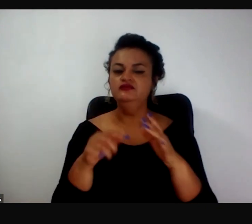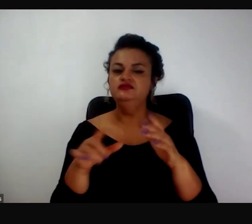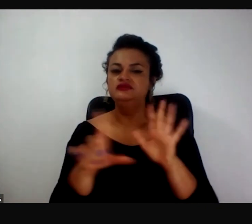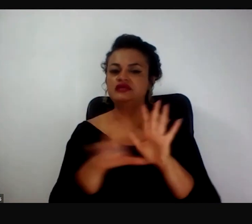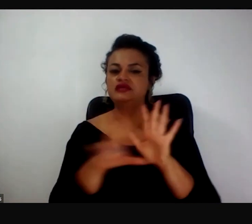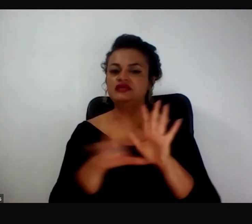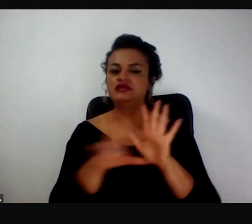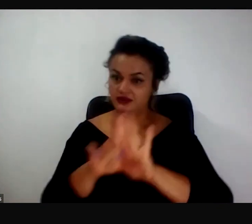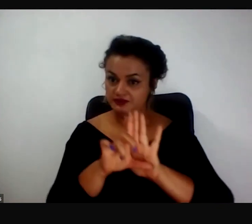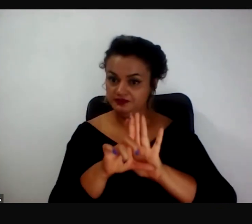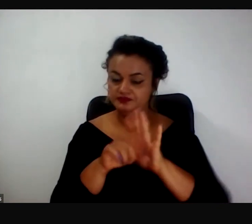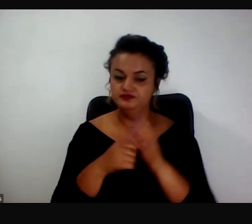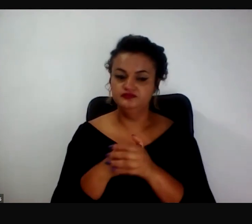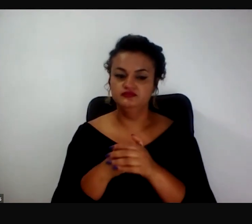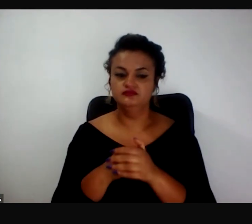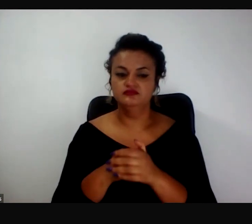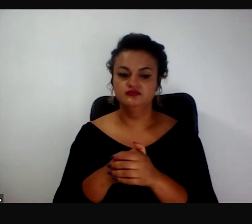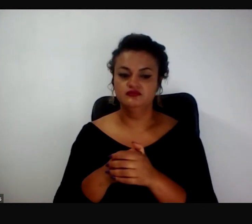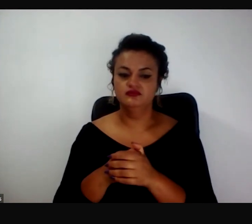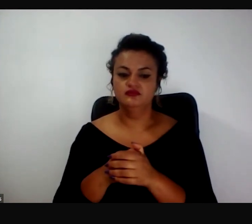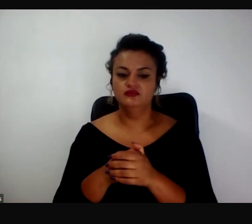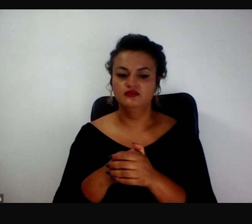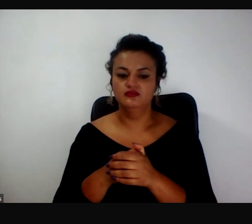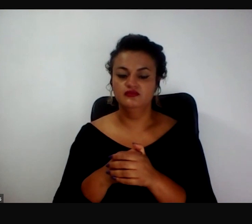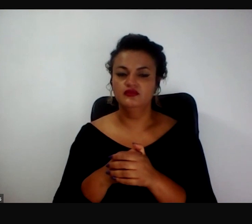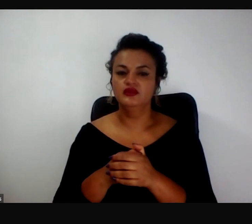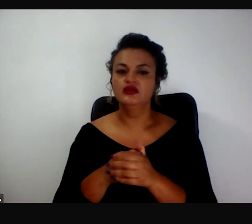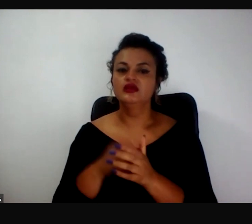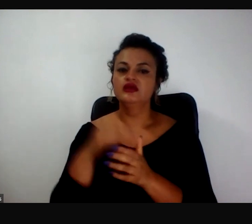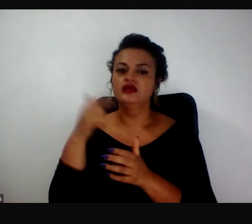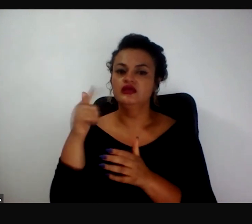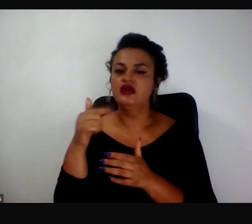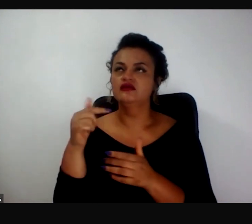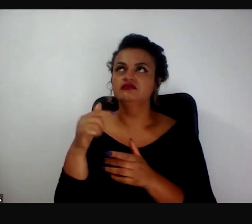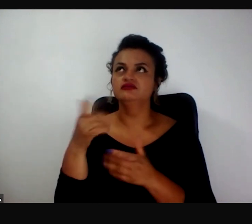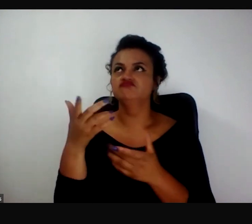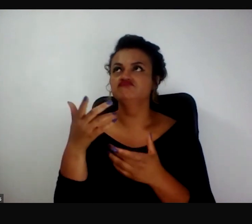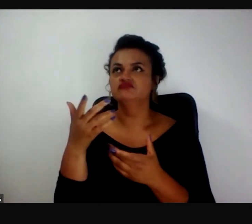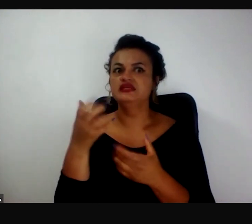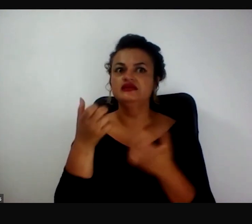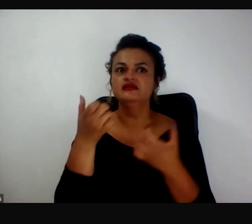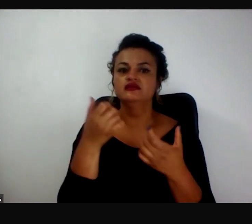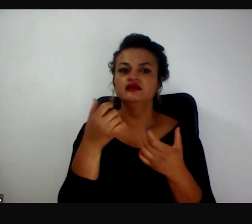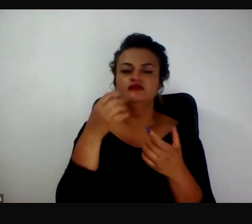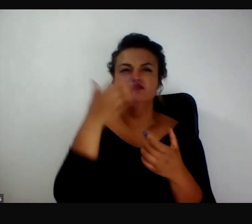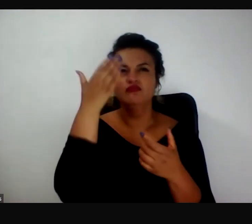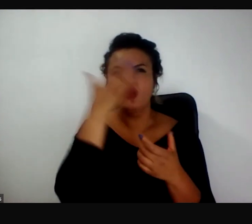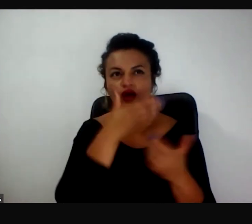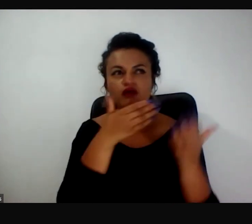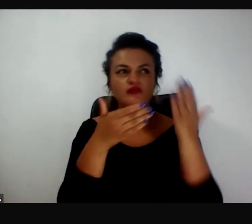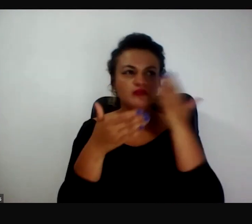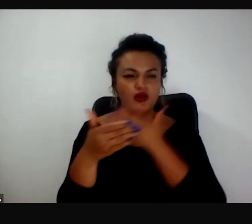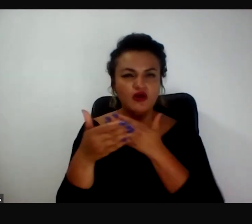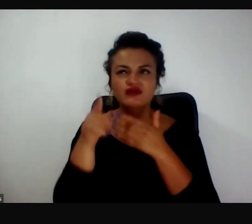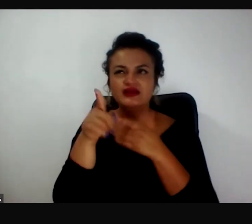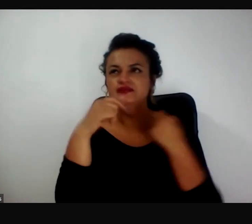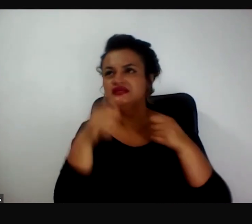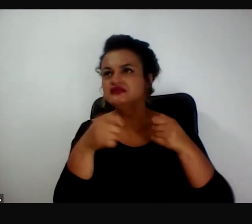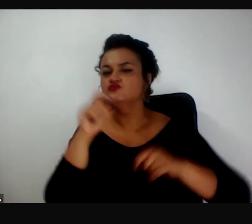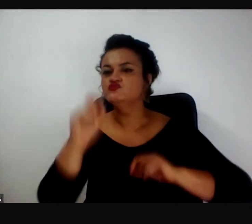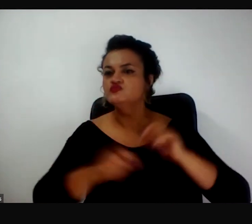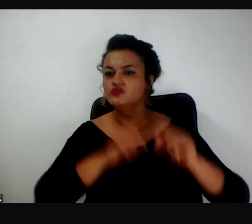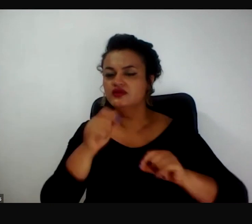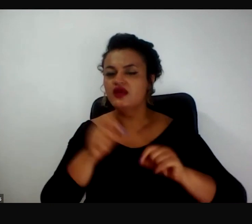casos que o governo pode justificar urgência e uma especial necessidade e depois vão